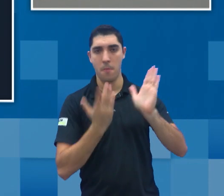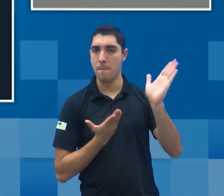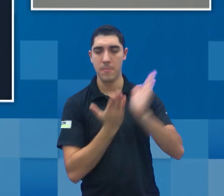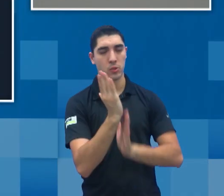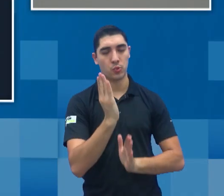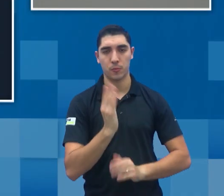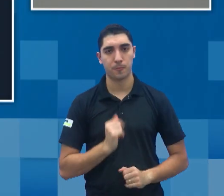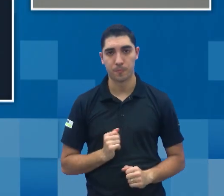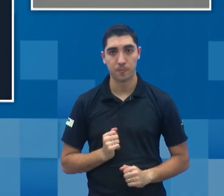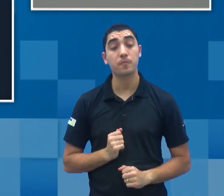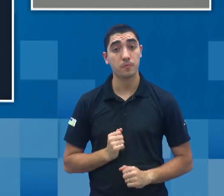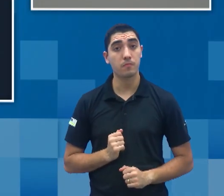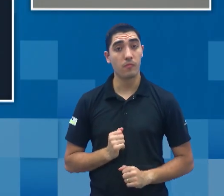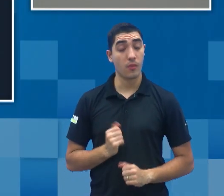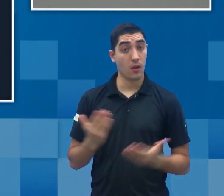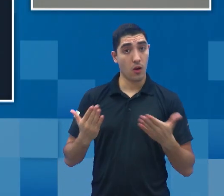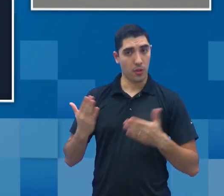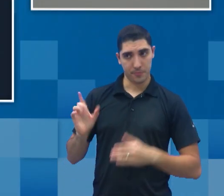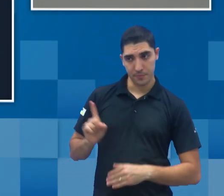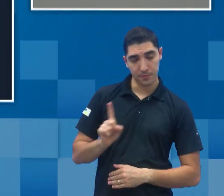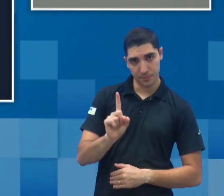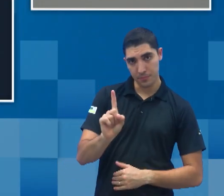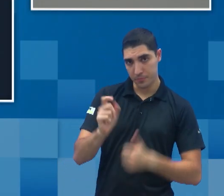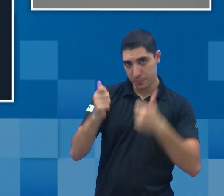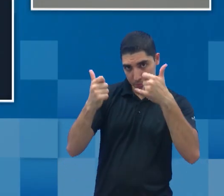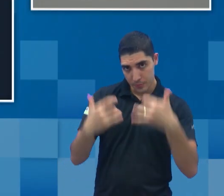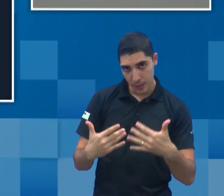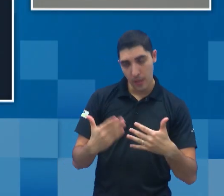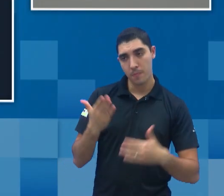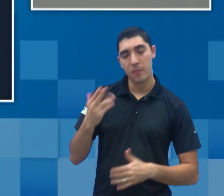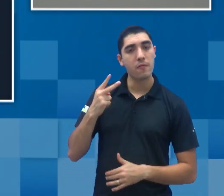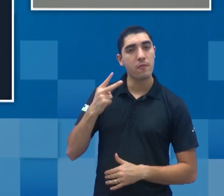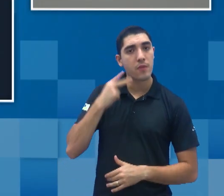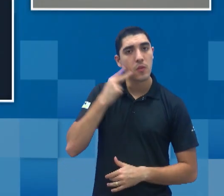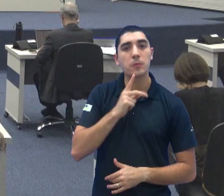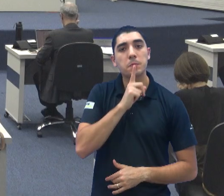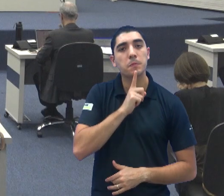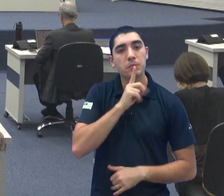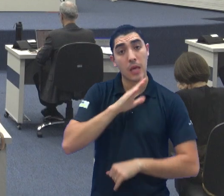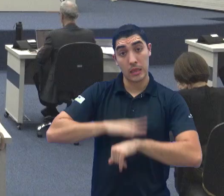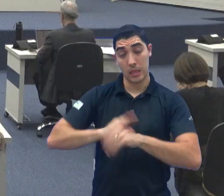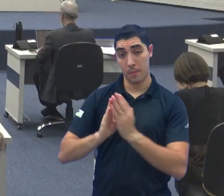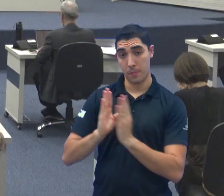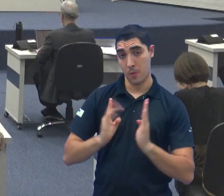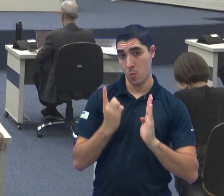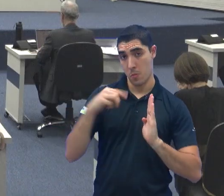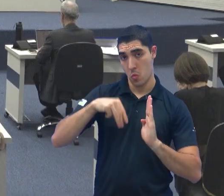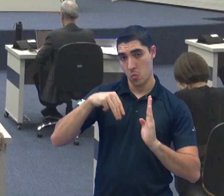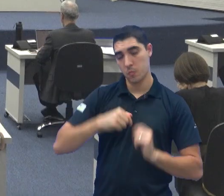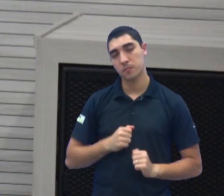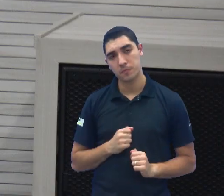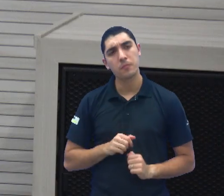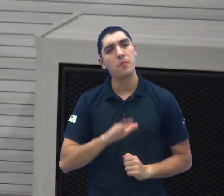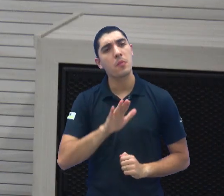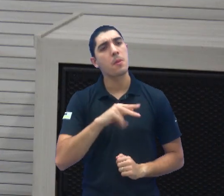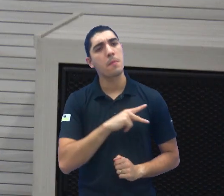está rejeitado. Justificativa de votação por tempo de 1 minuto, o vereador Sérgio Camargo. Senhor presidente, senhores vereadores, o